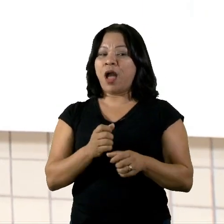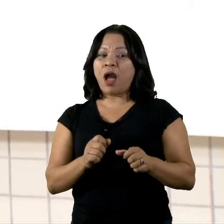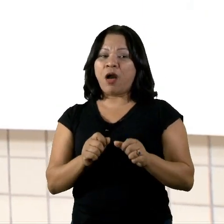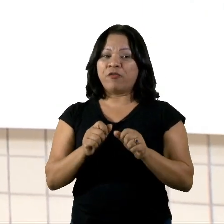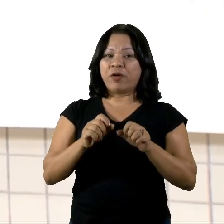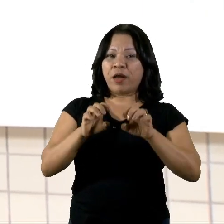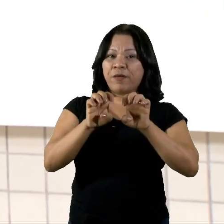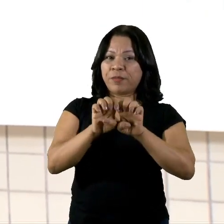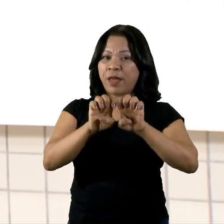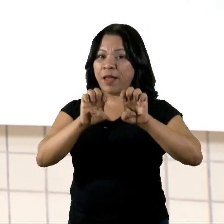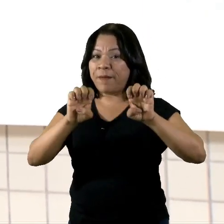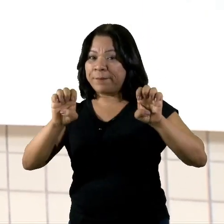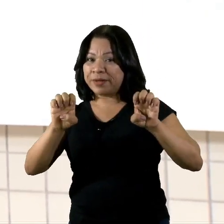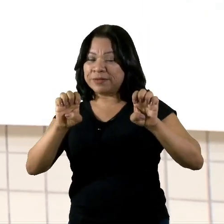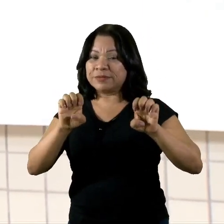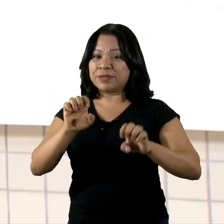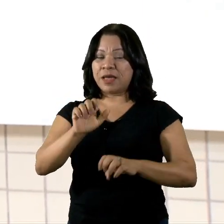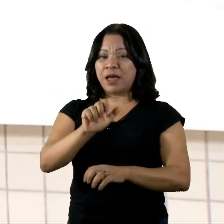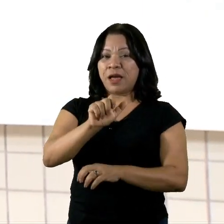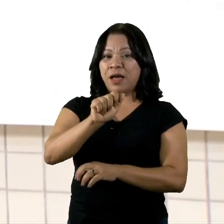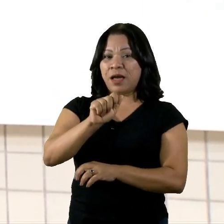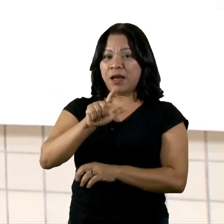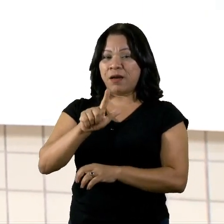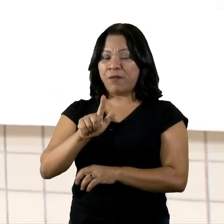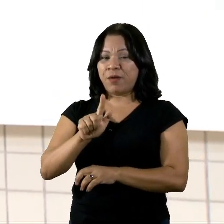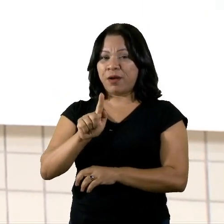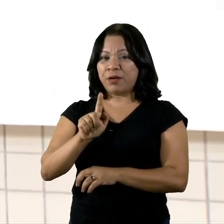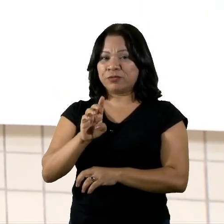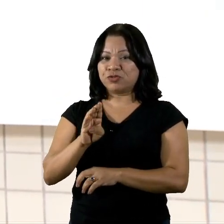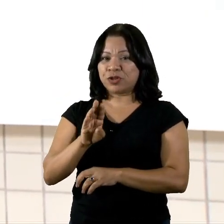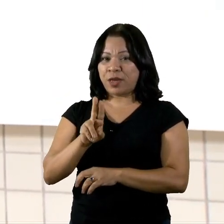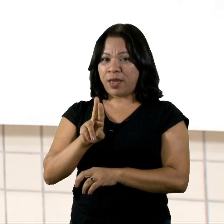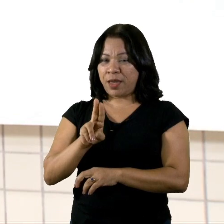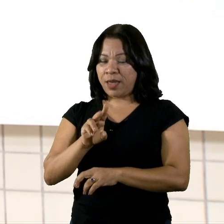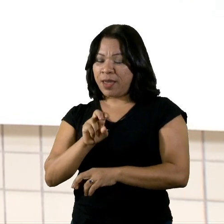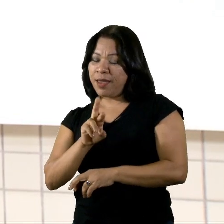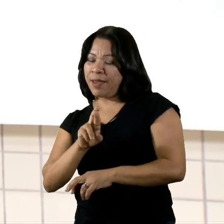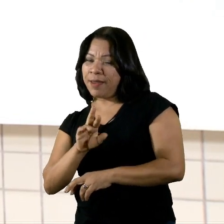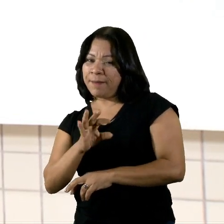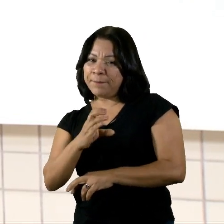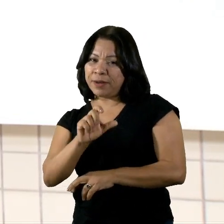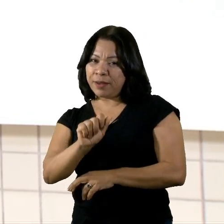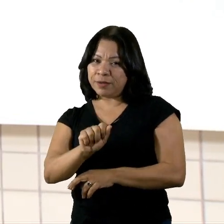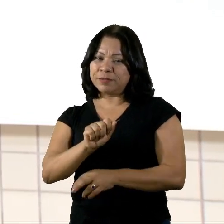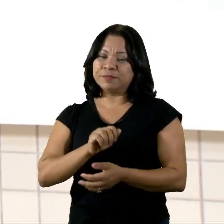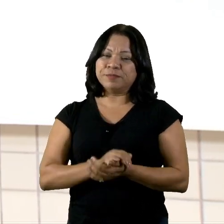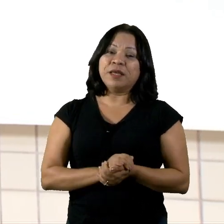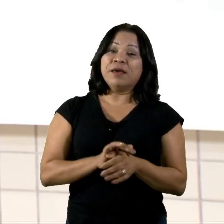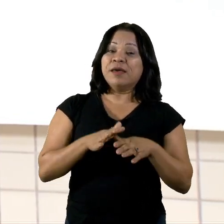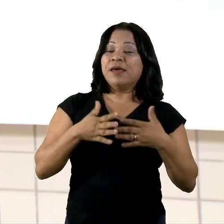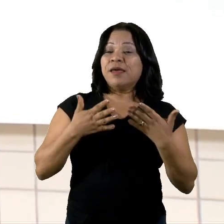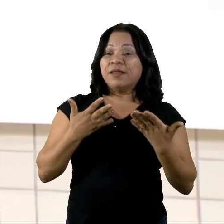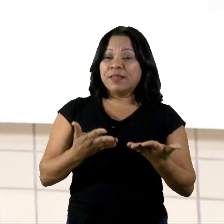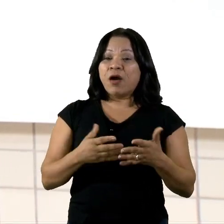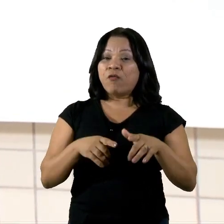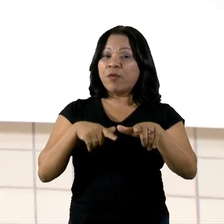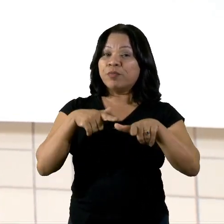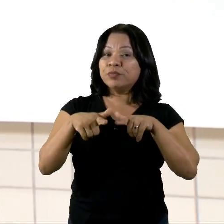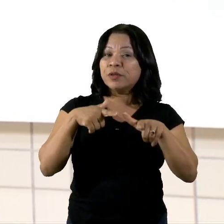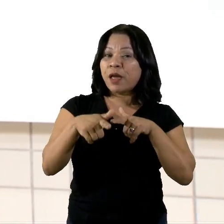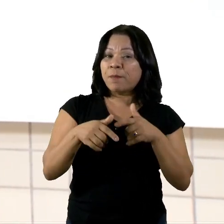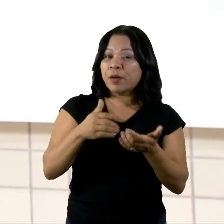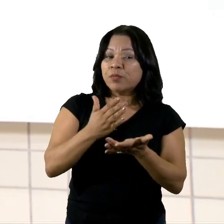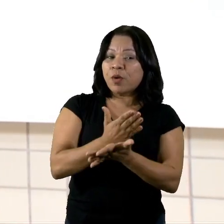bem? Hoje, em particular, nós vamos resolver algumas atividades e vamos trabalhar alguns